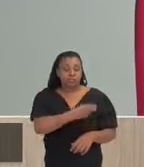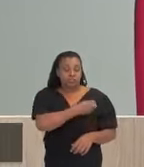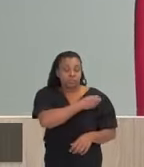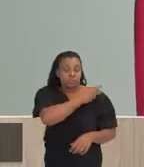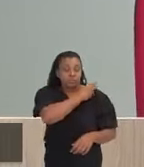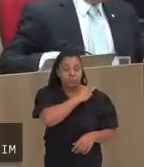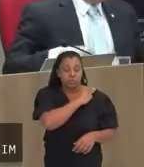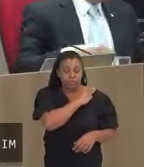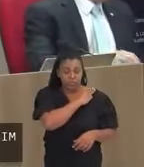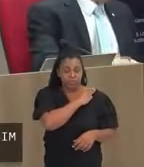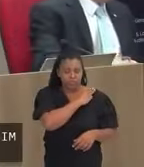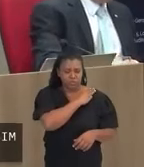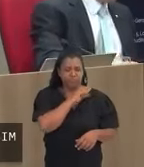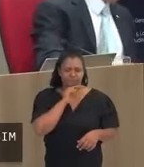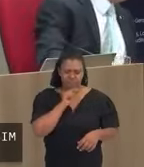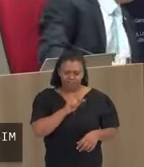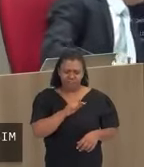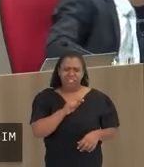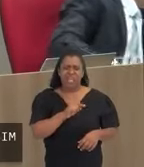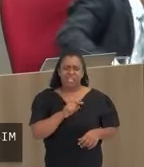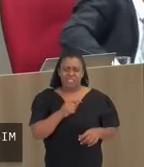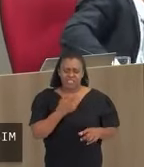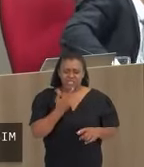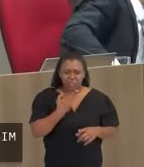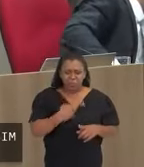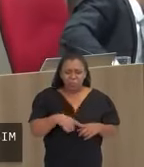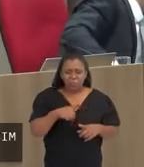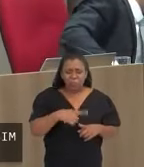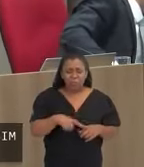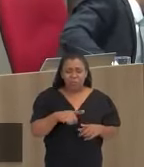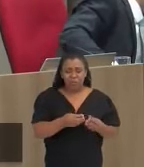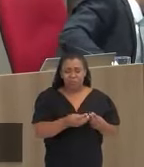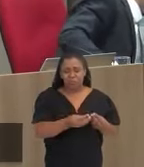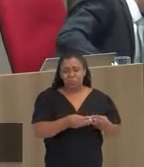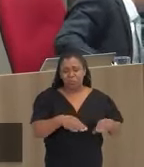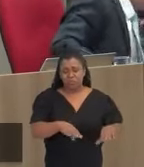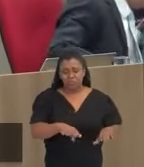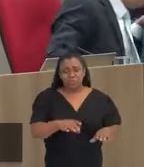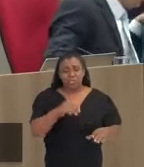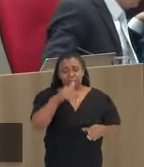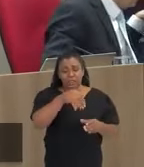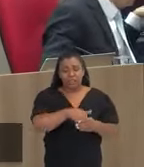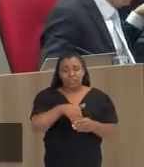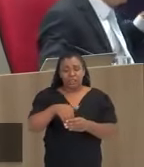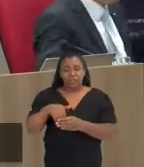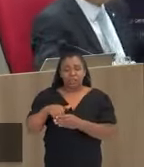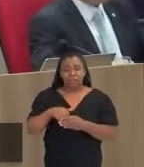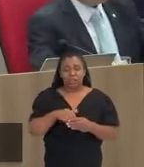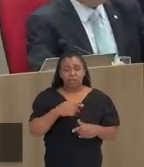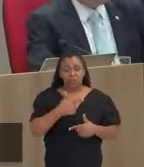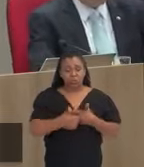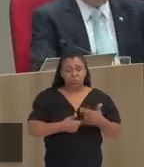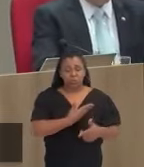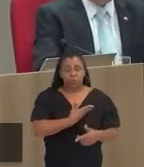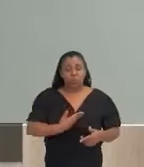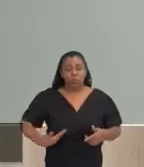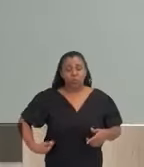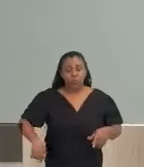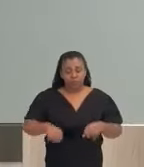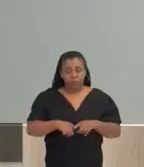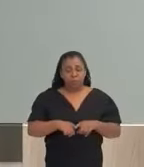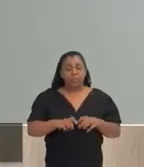Essa, sim, é uma relação, sem dúvida, de precarização, e a gente tem muito, inclusive, nos órgãos públicos, né, nas empresas também, visto